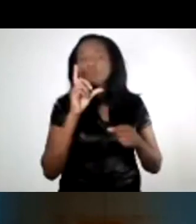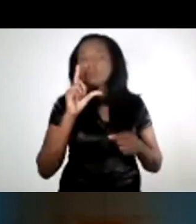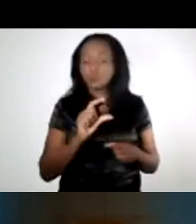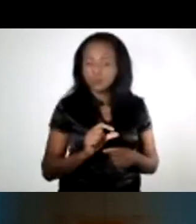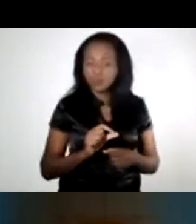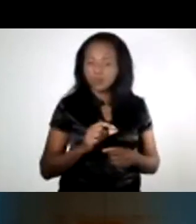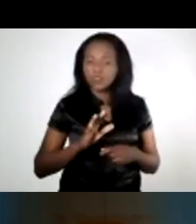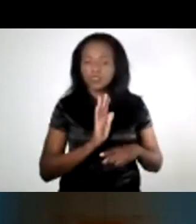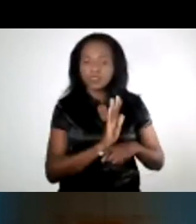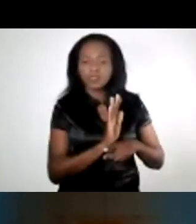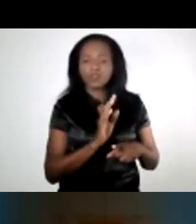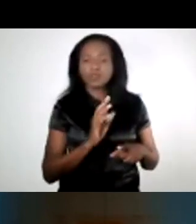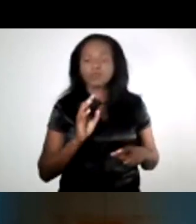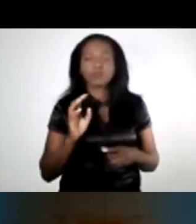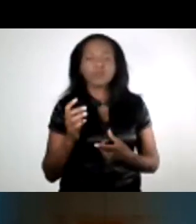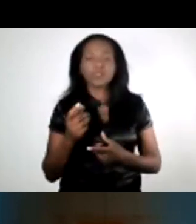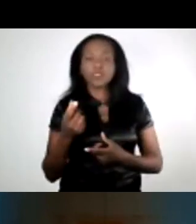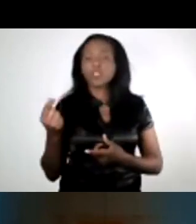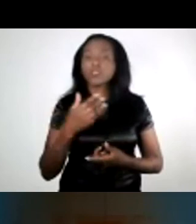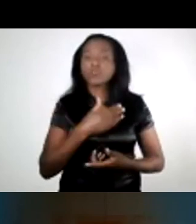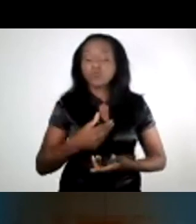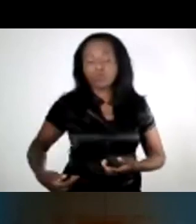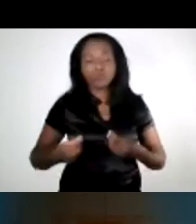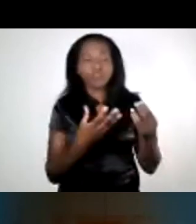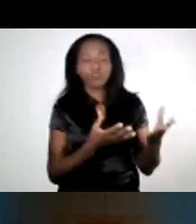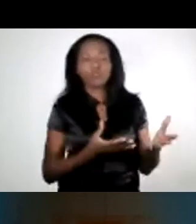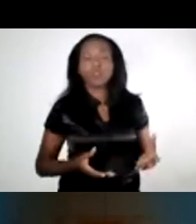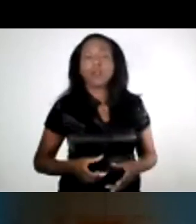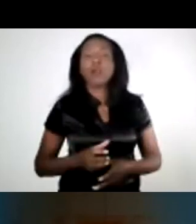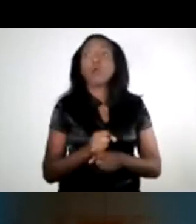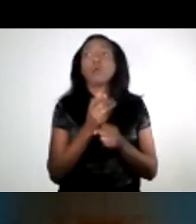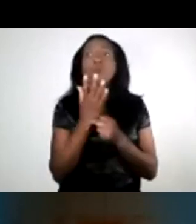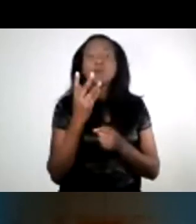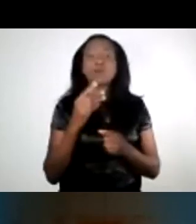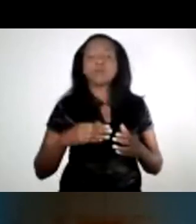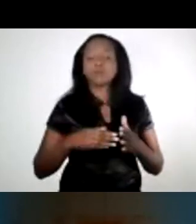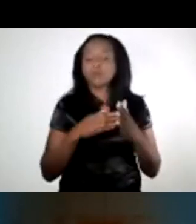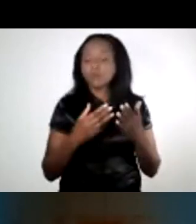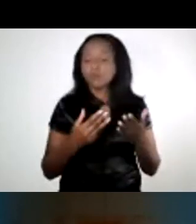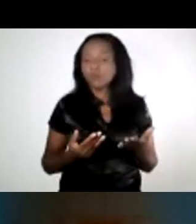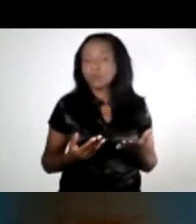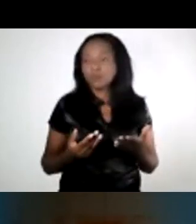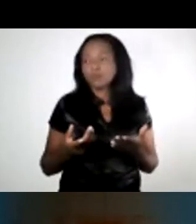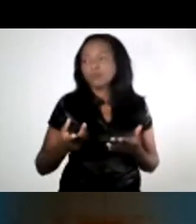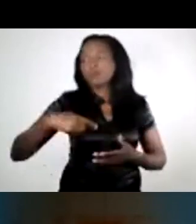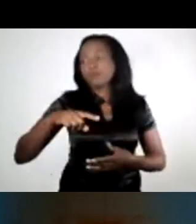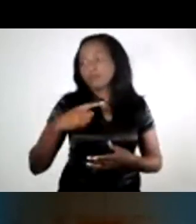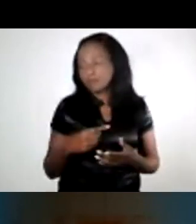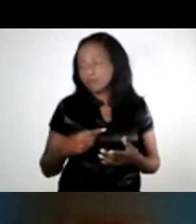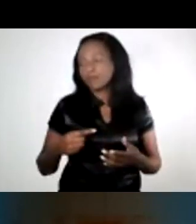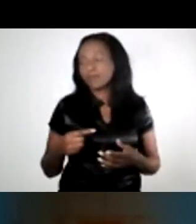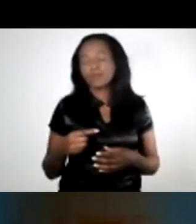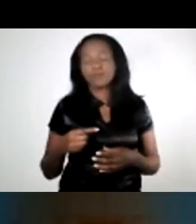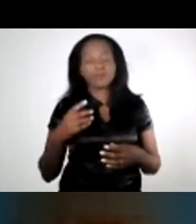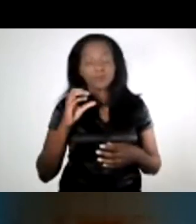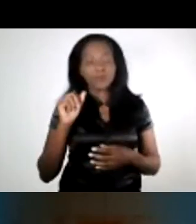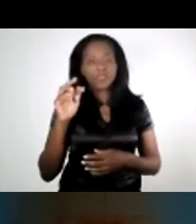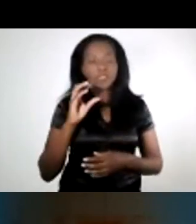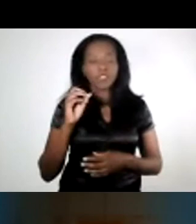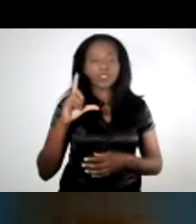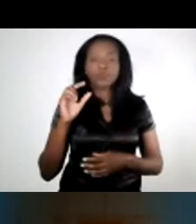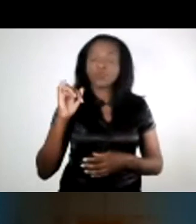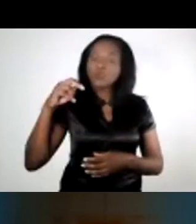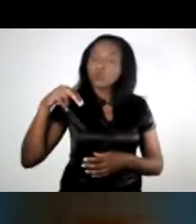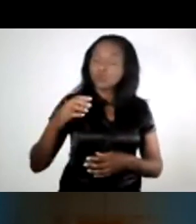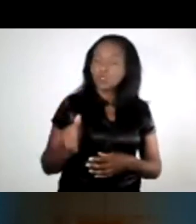auxílio emergencial, quantas pessoas vão ser privadas, né? Então, a gente ainda dialoga com a Carolina Maria de Jesus que o